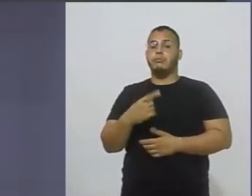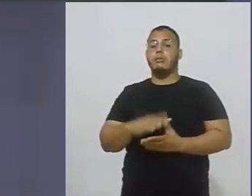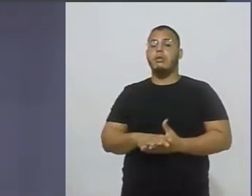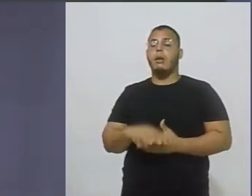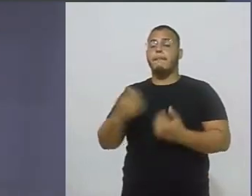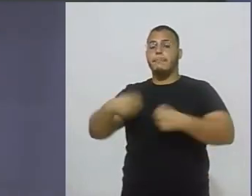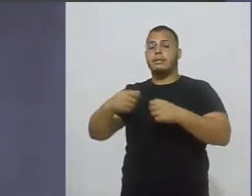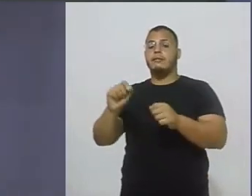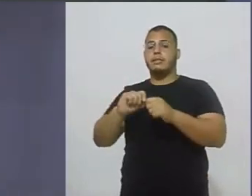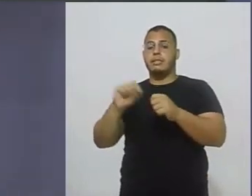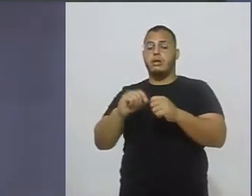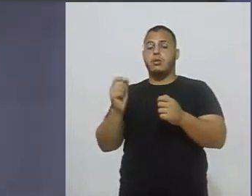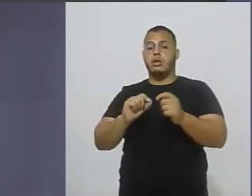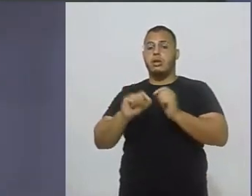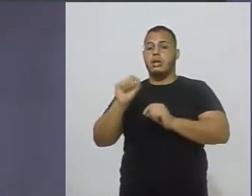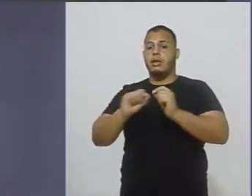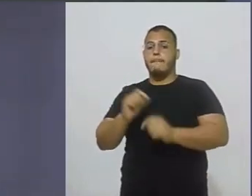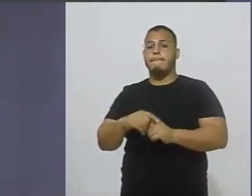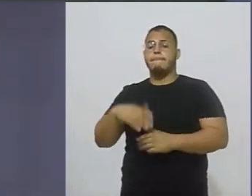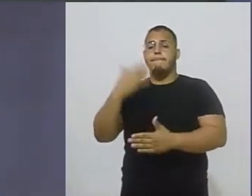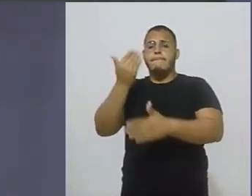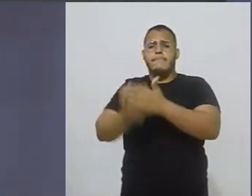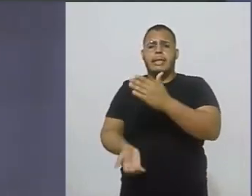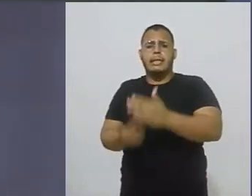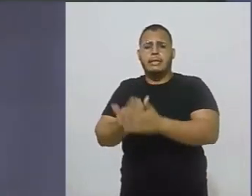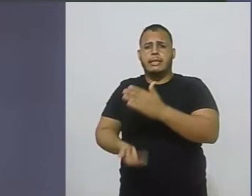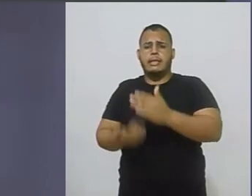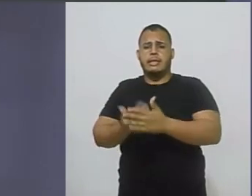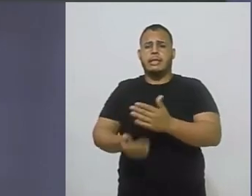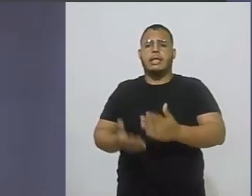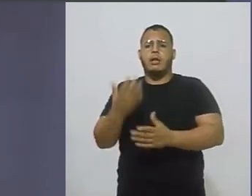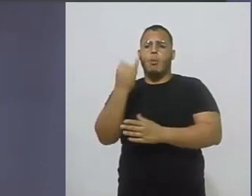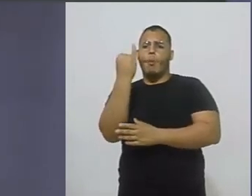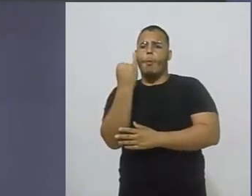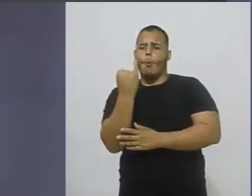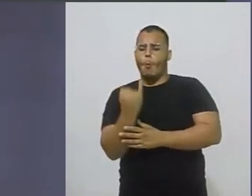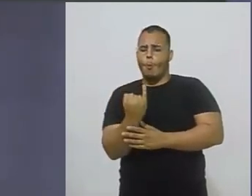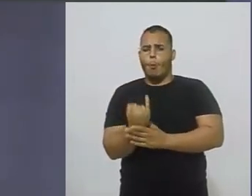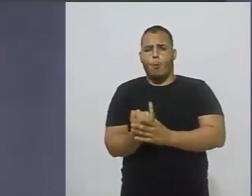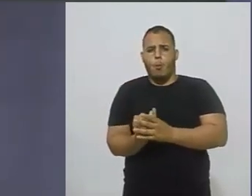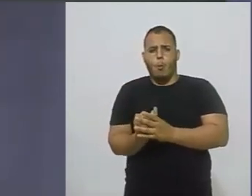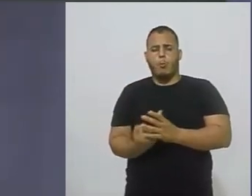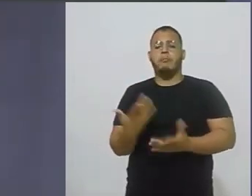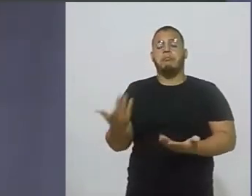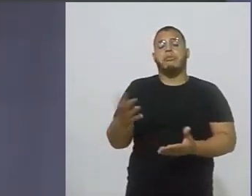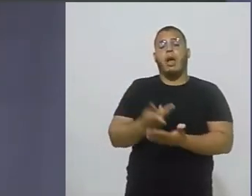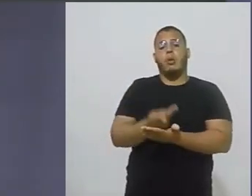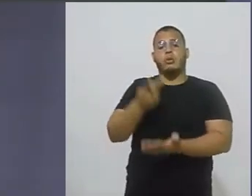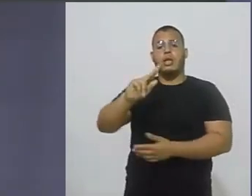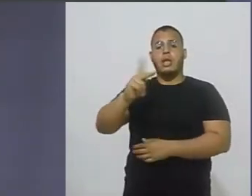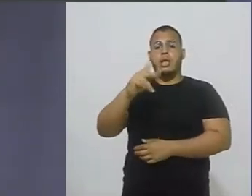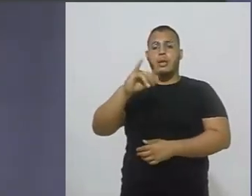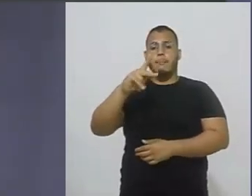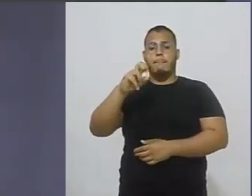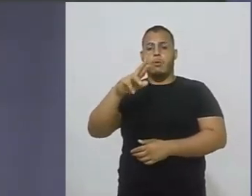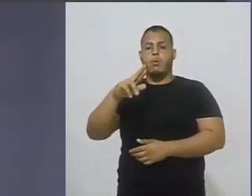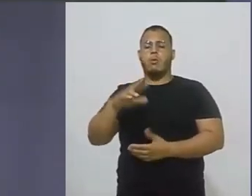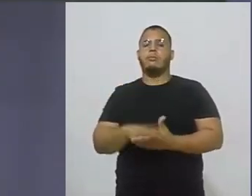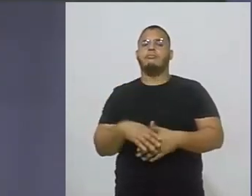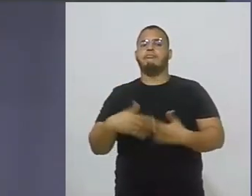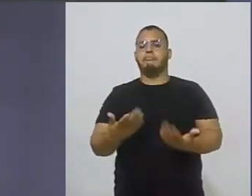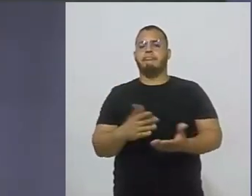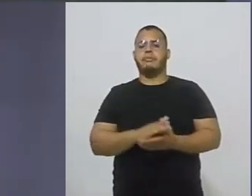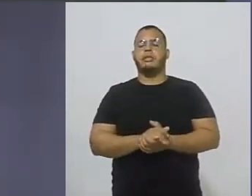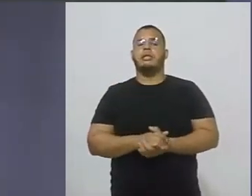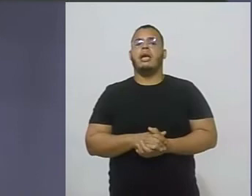principais, essa pessoa vai começar a perder muito peso, porque ela tem, ó, hipertireoidismo, certo? Ela perde muito peso, então a gente